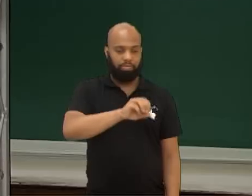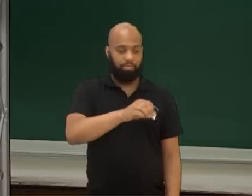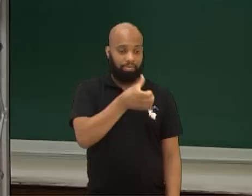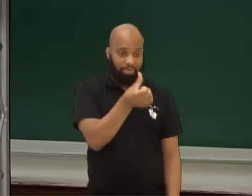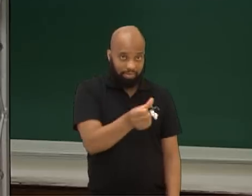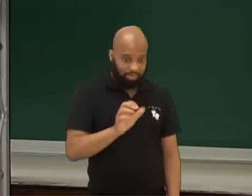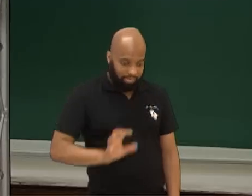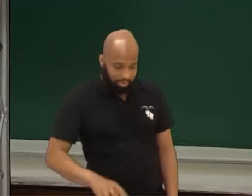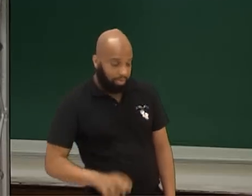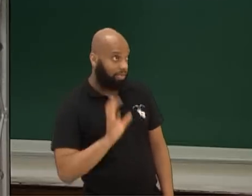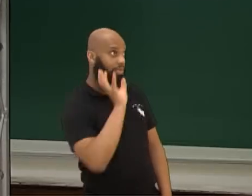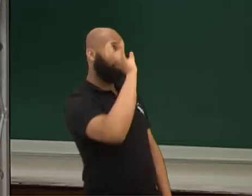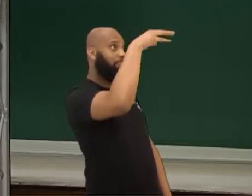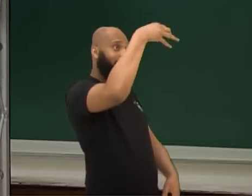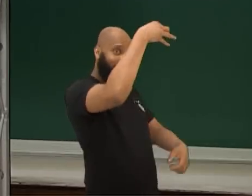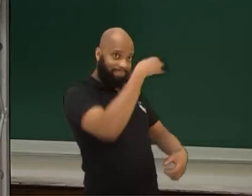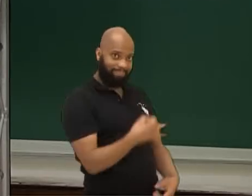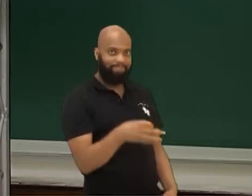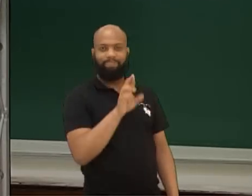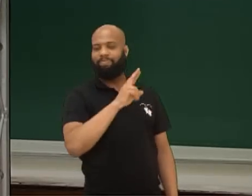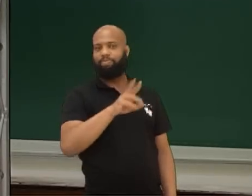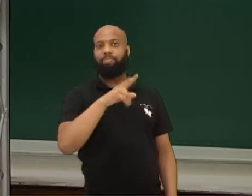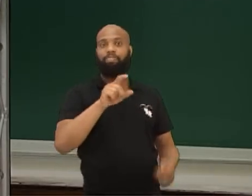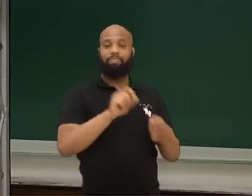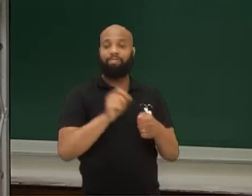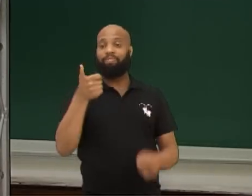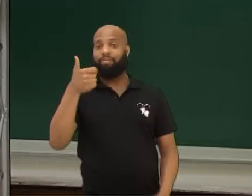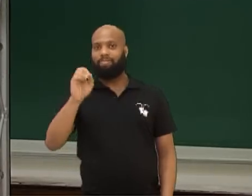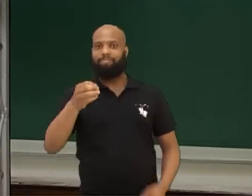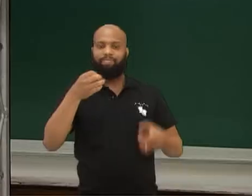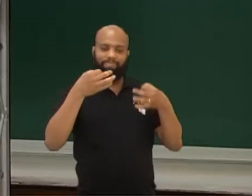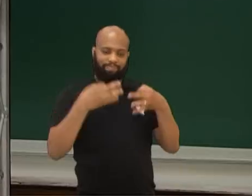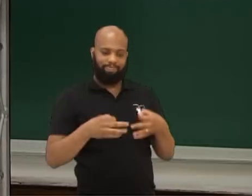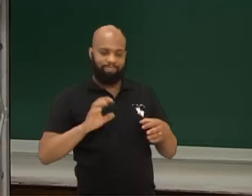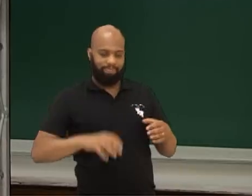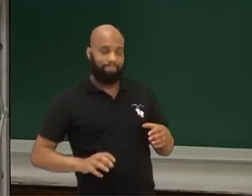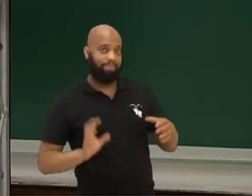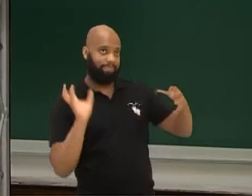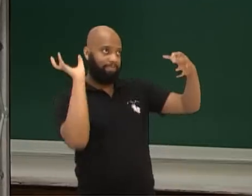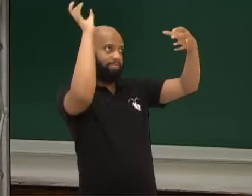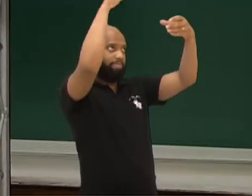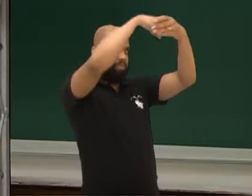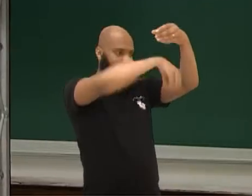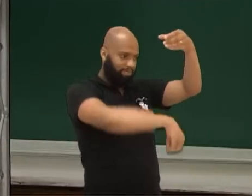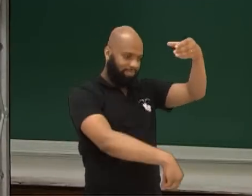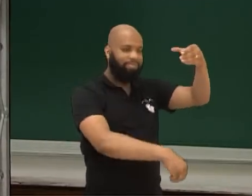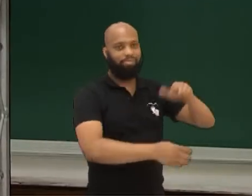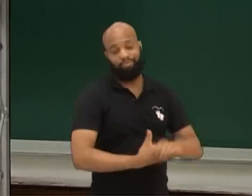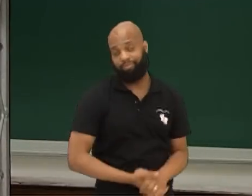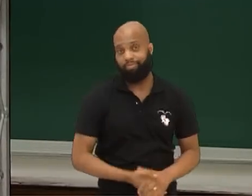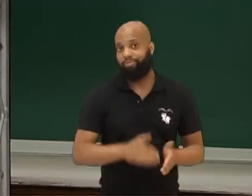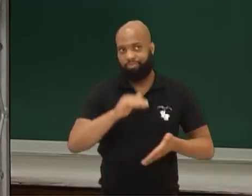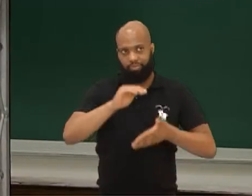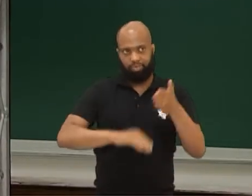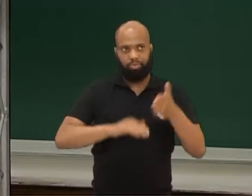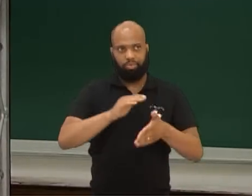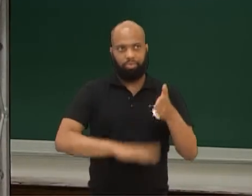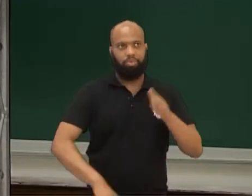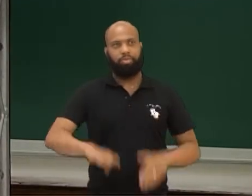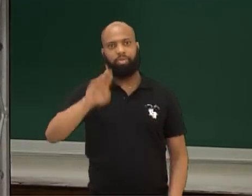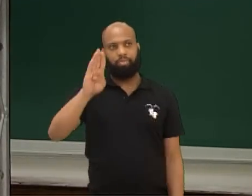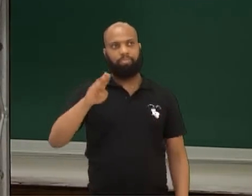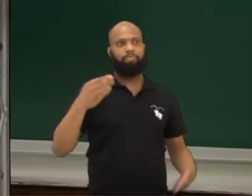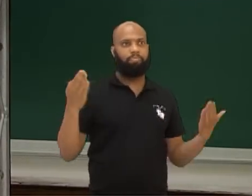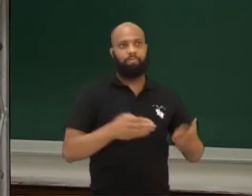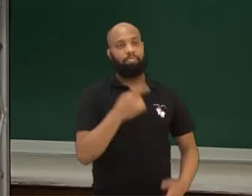6 cestas, ele fez 10, então esse aqui tá ao contrário. Então já eliminamos a B. É esse. Vamos